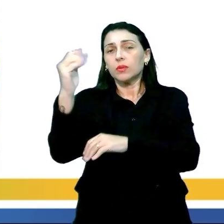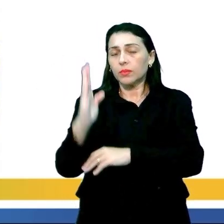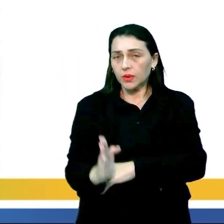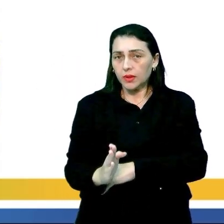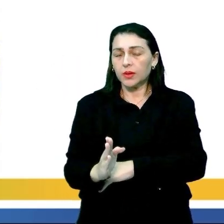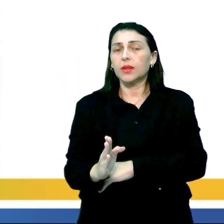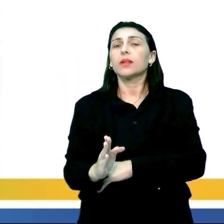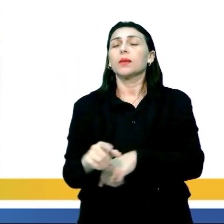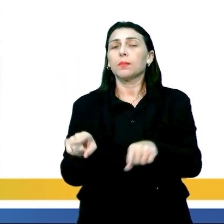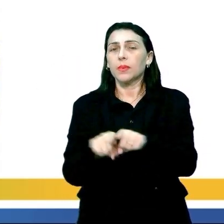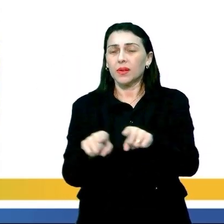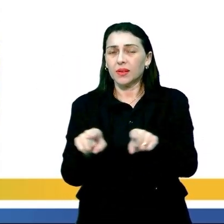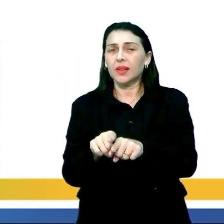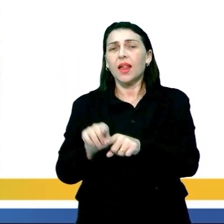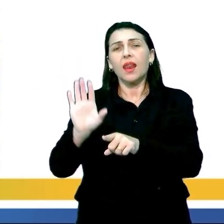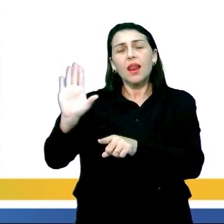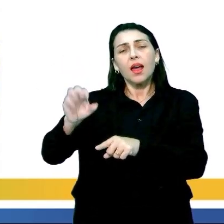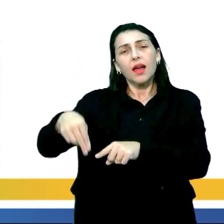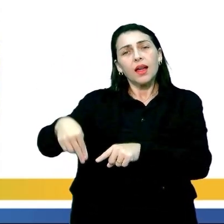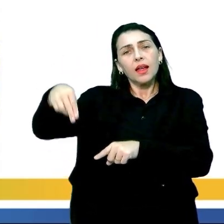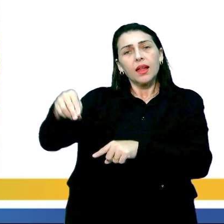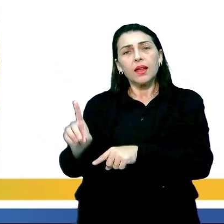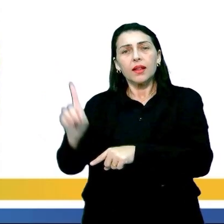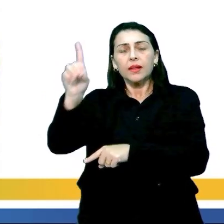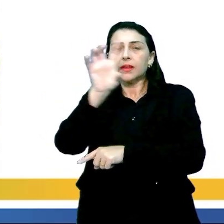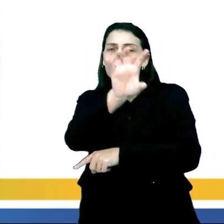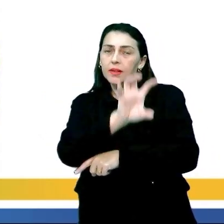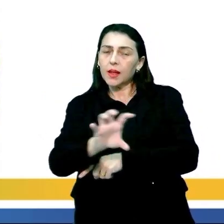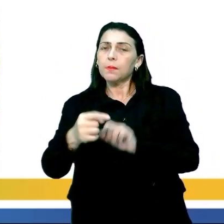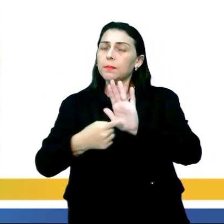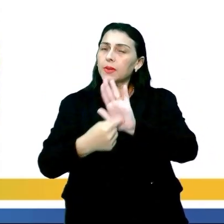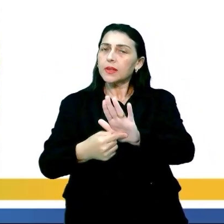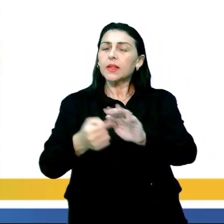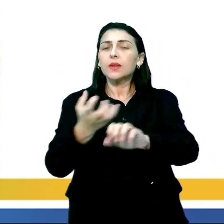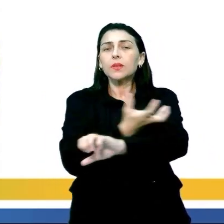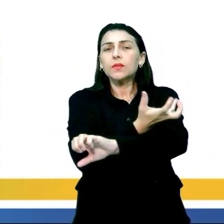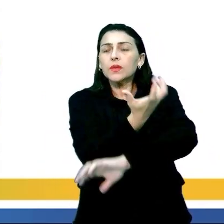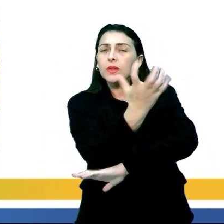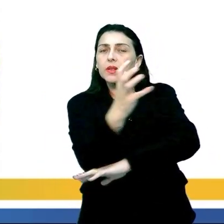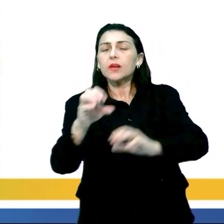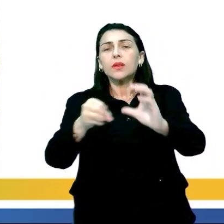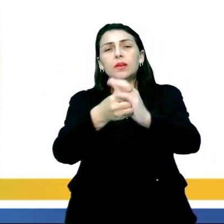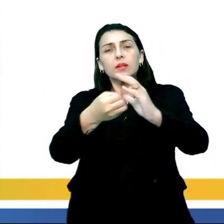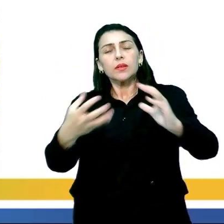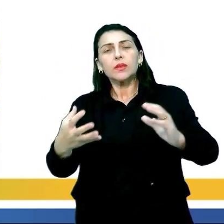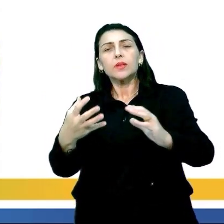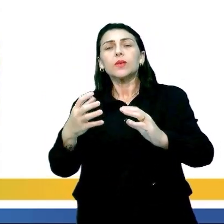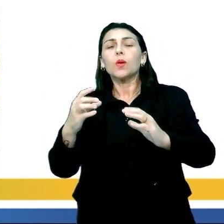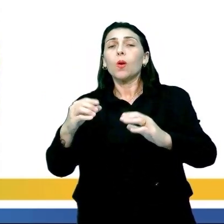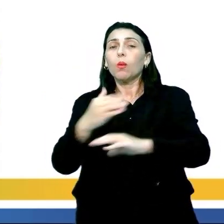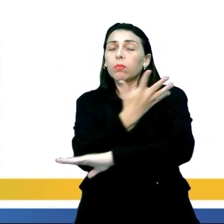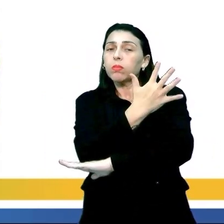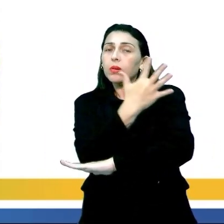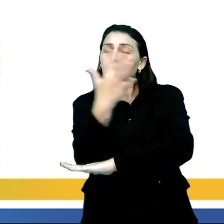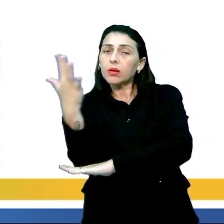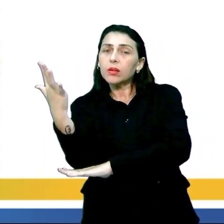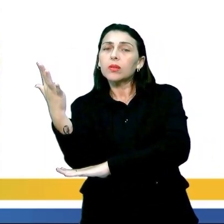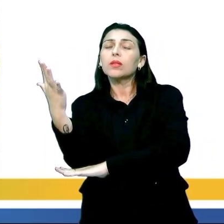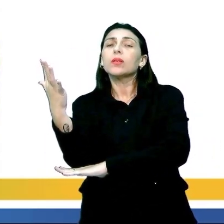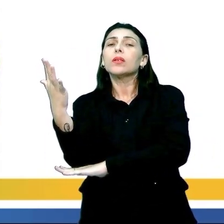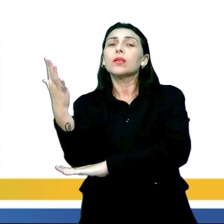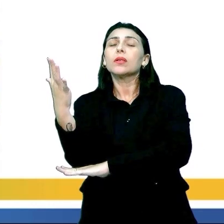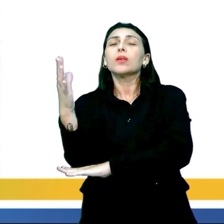brasileiro, predominantemente lá na região Nordeste. Apresenta vegetação caracterizada com plantas chamadas